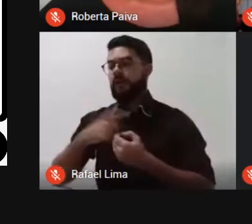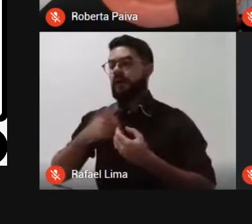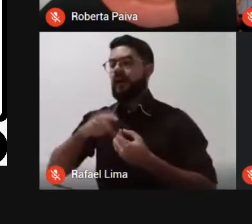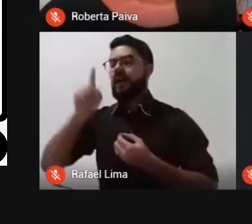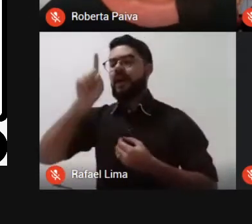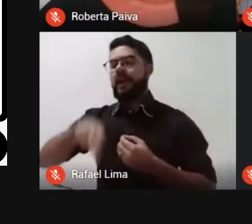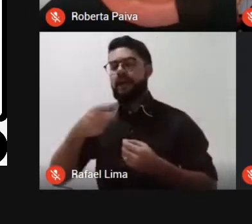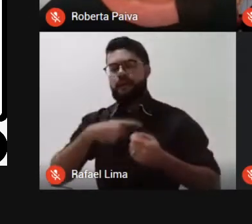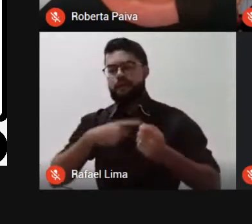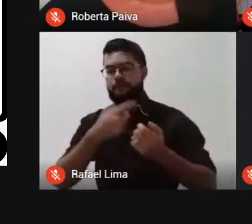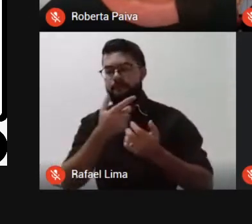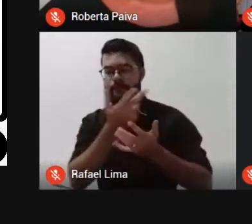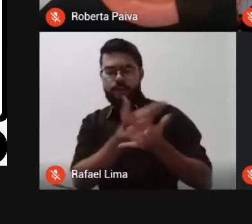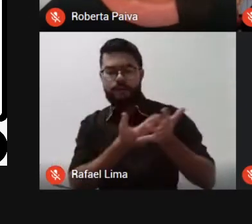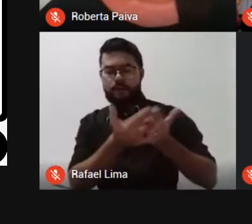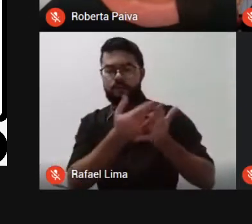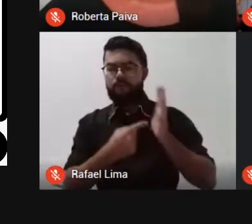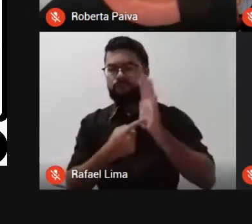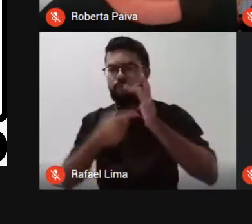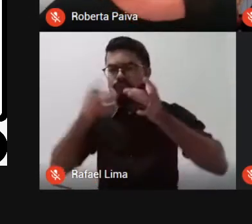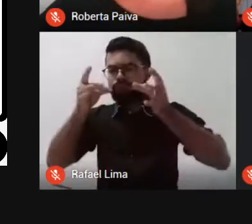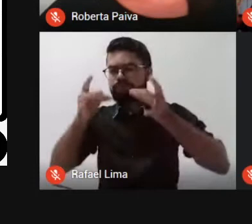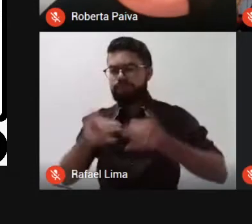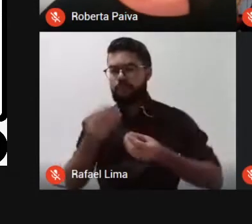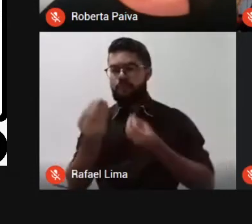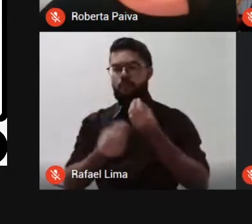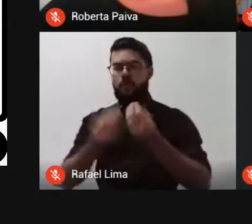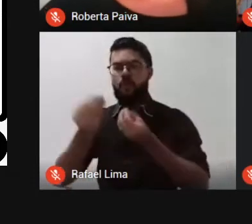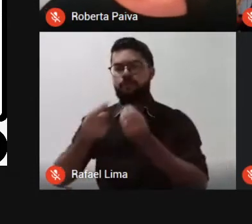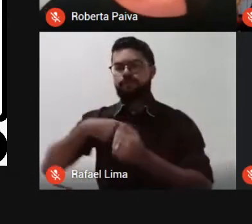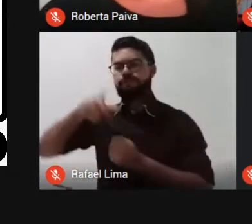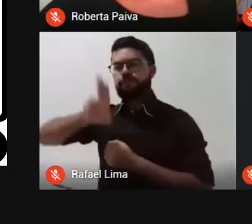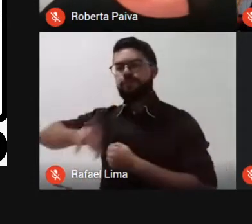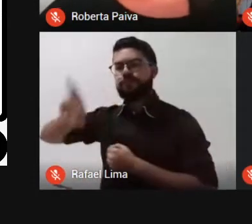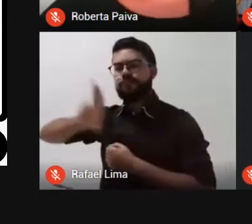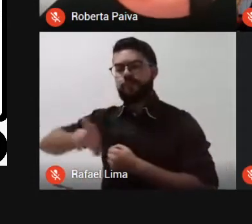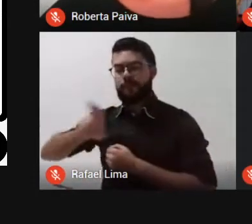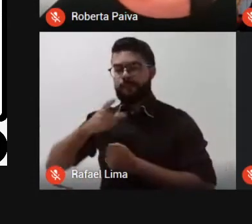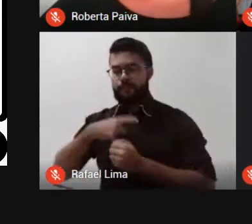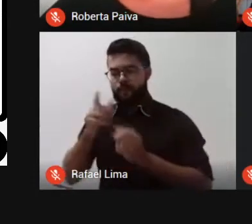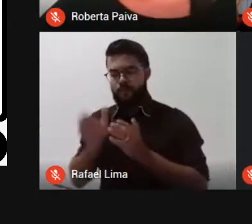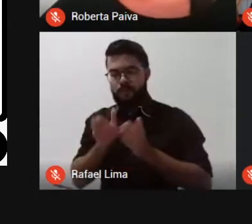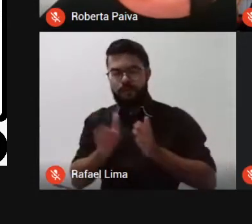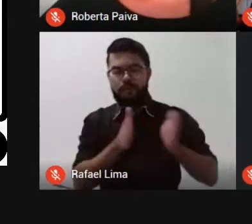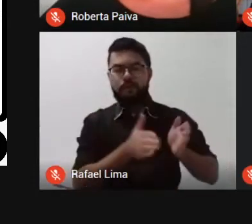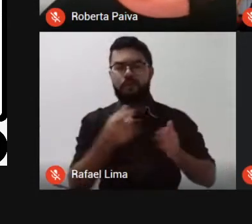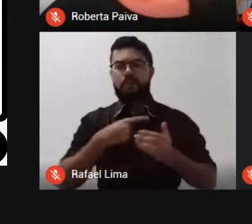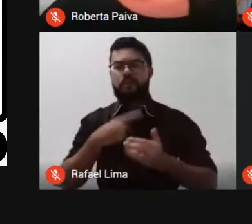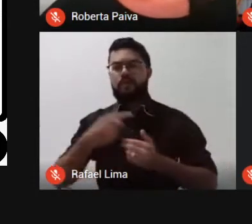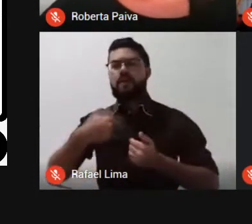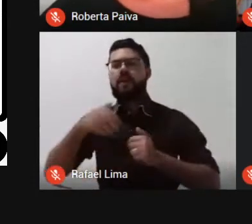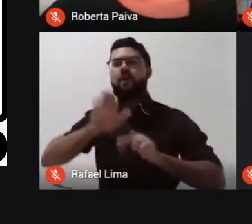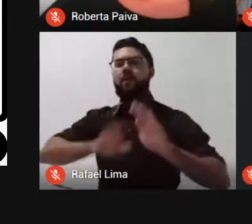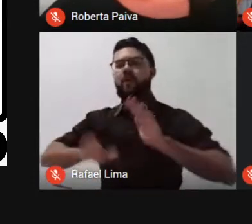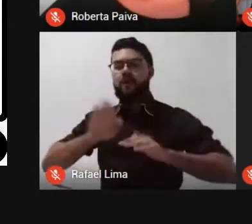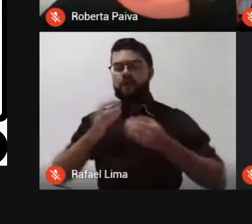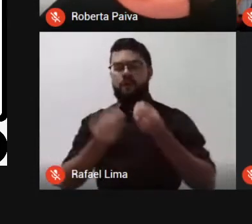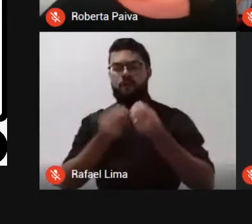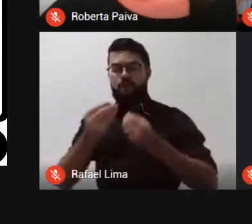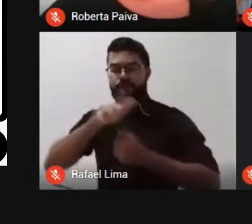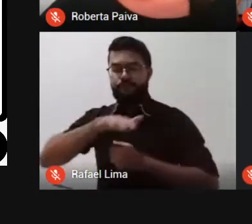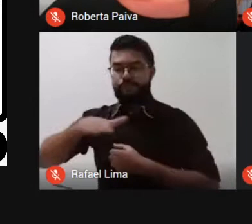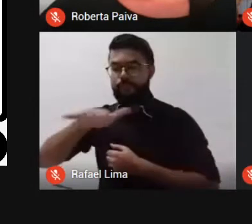algoritmo dele, né? Ou seja, do processo que envolve ele. Ele envolve um processamento de entrada de dados que vai para um ambiente de tecnologia